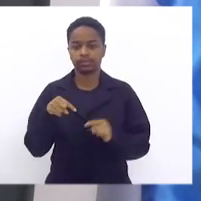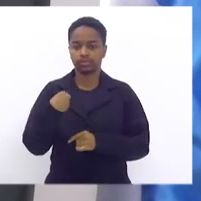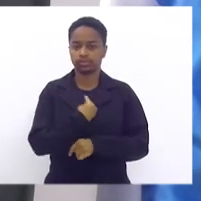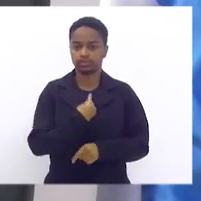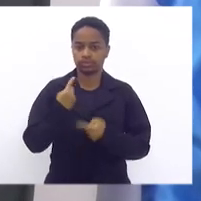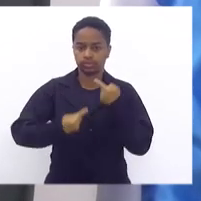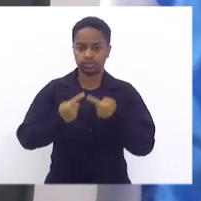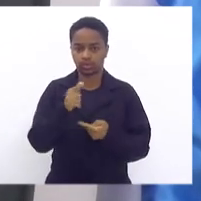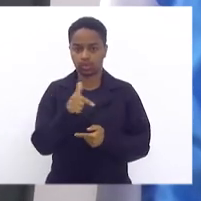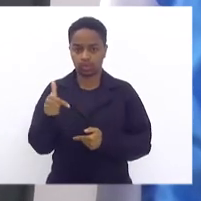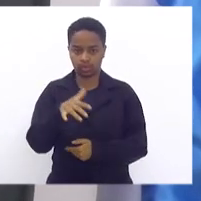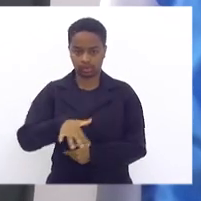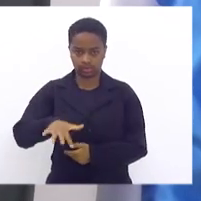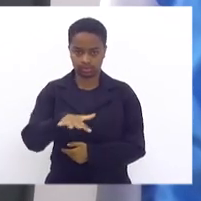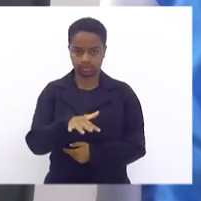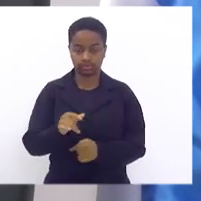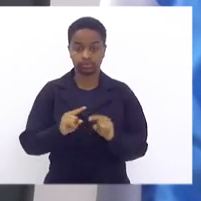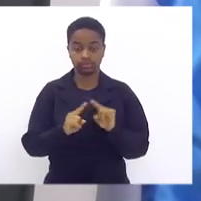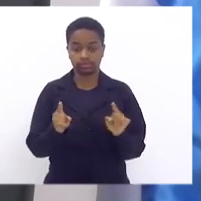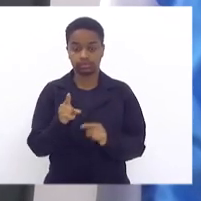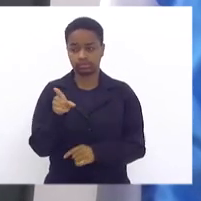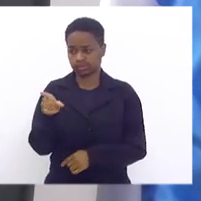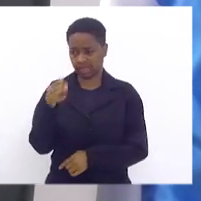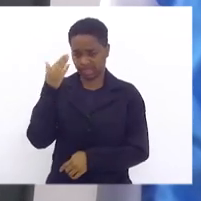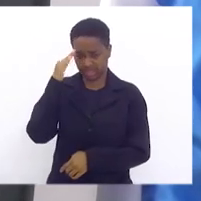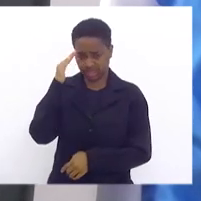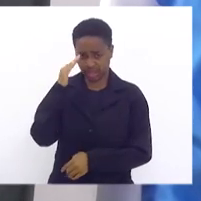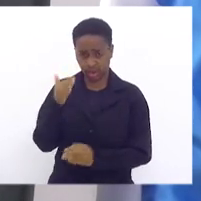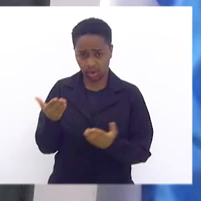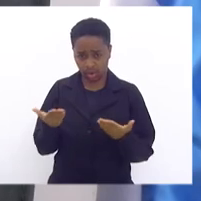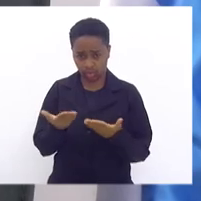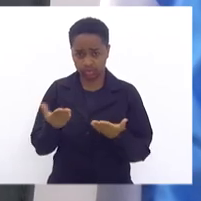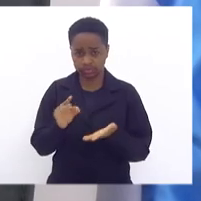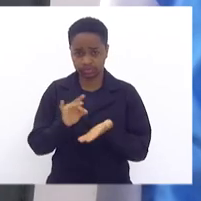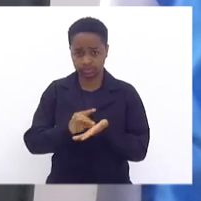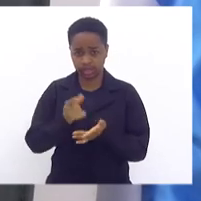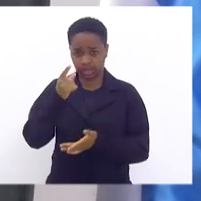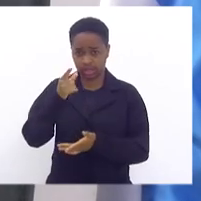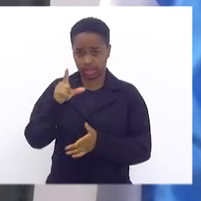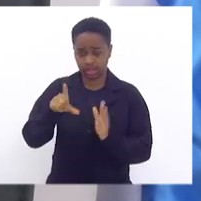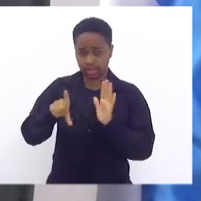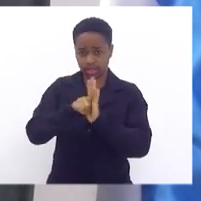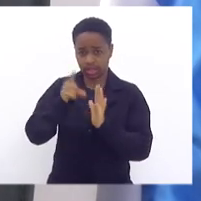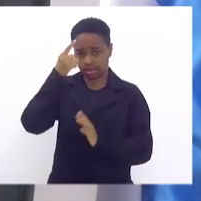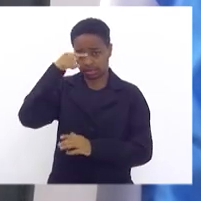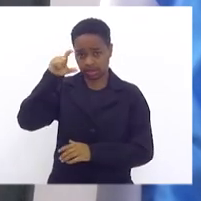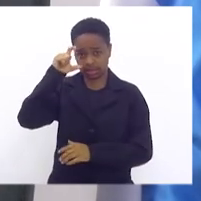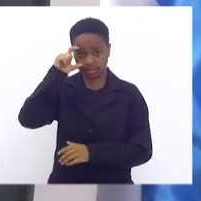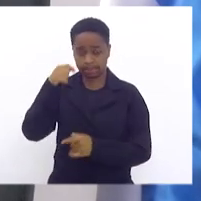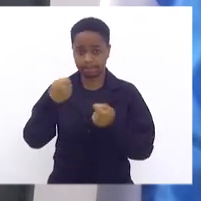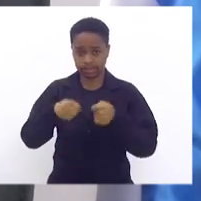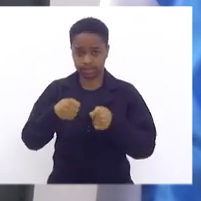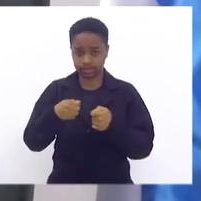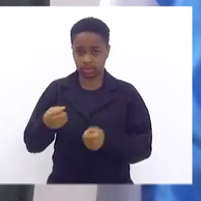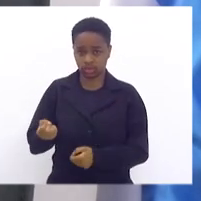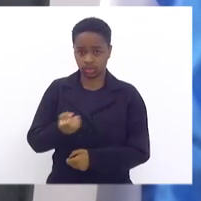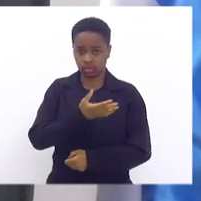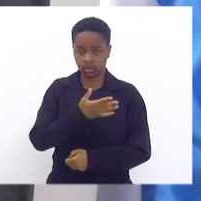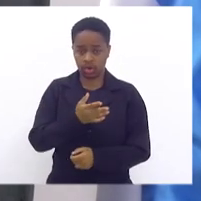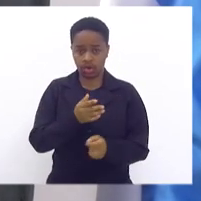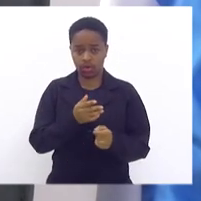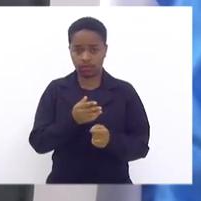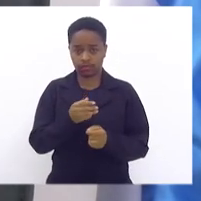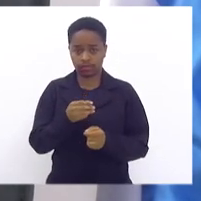âmbito, né? Se a senhora entende que hoje a Lei Maria da Penha merecia uma nova